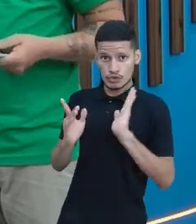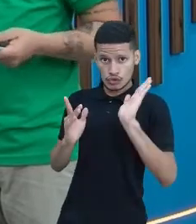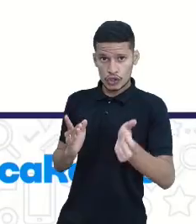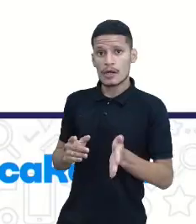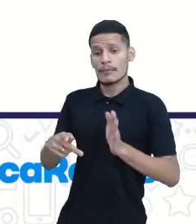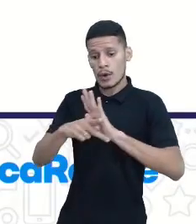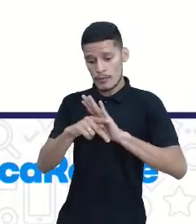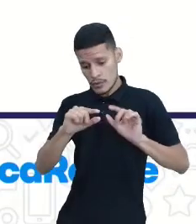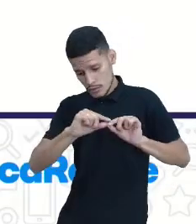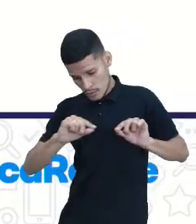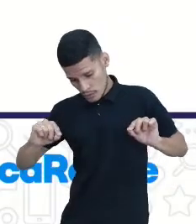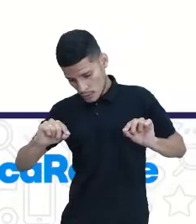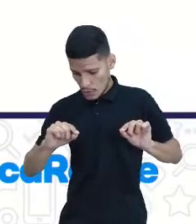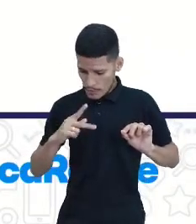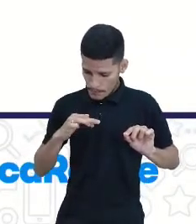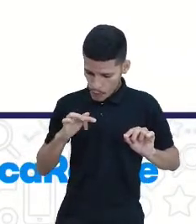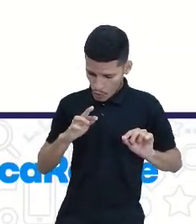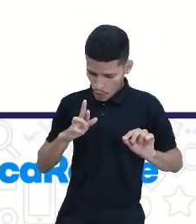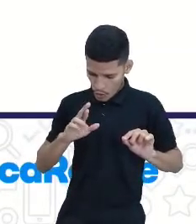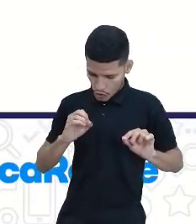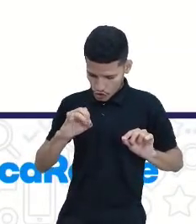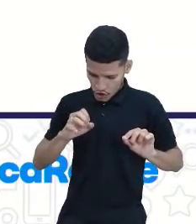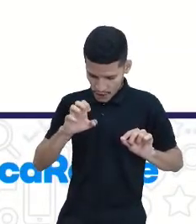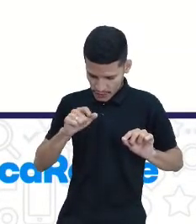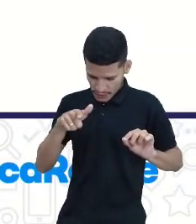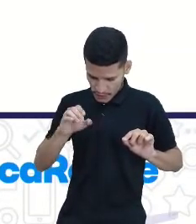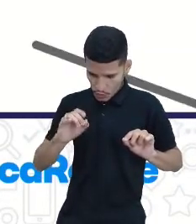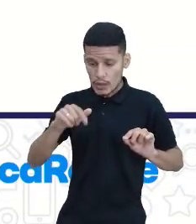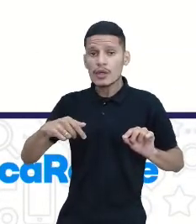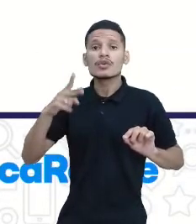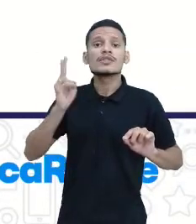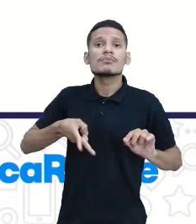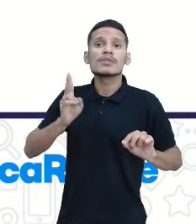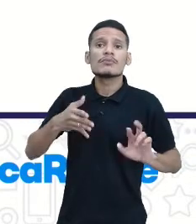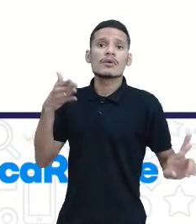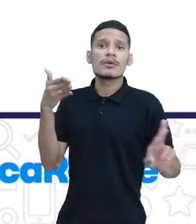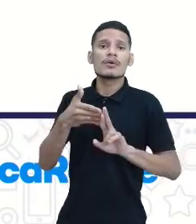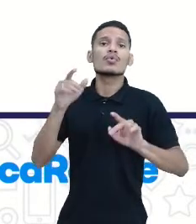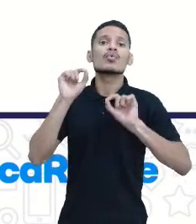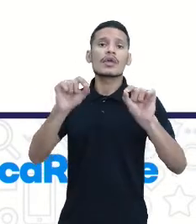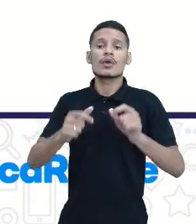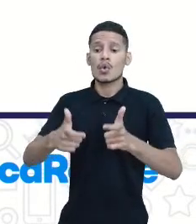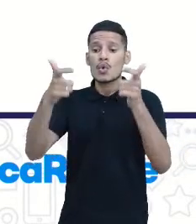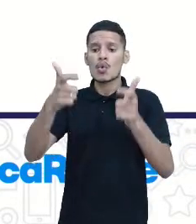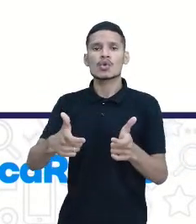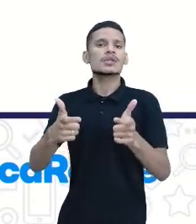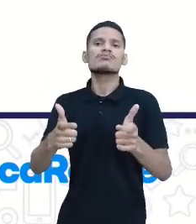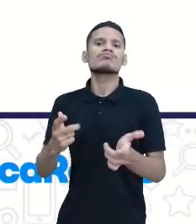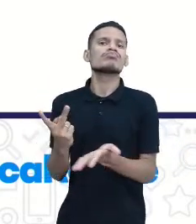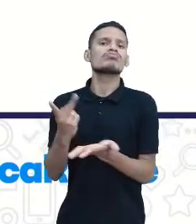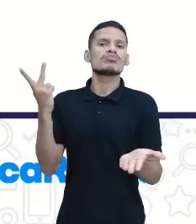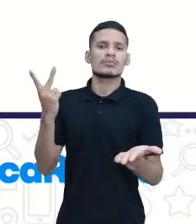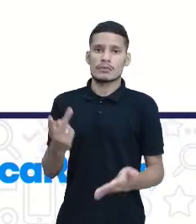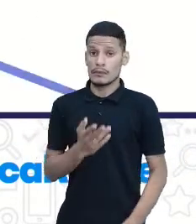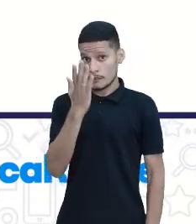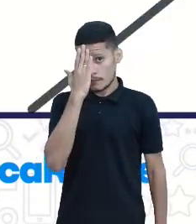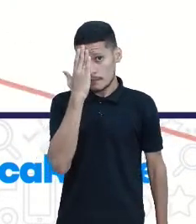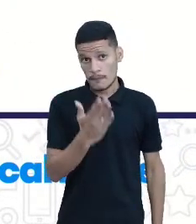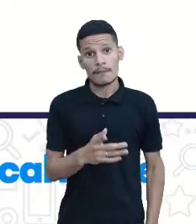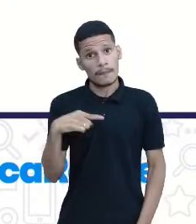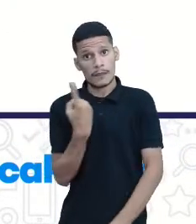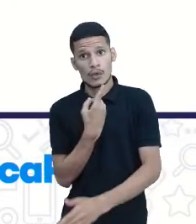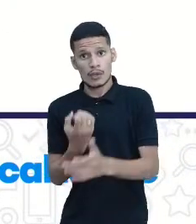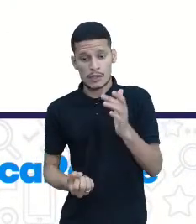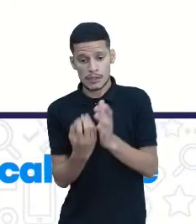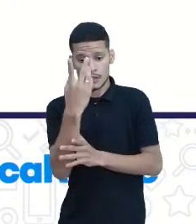de projeção, que seria a sombra, eu sempre faço referência de onde é que ele vem, tá certo? Então, quando a gente